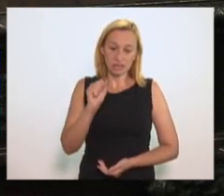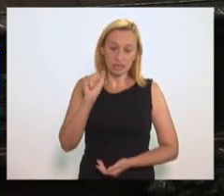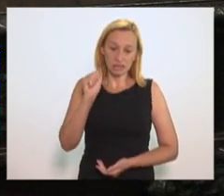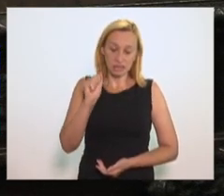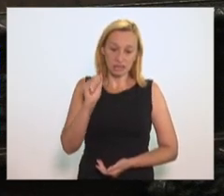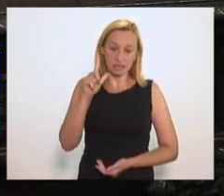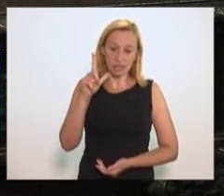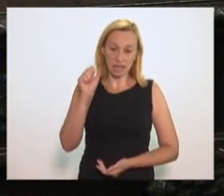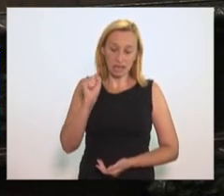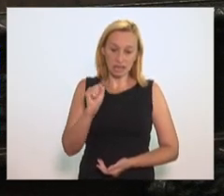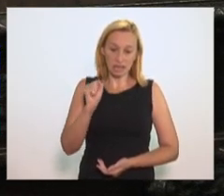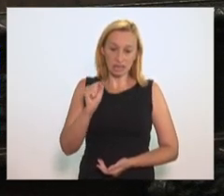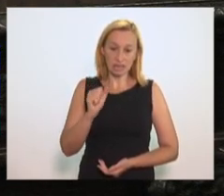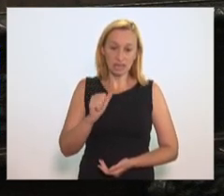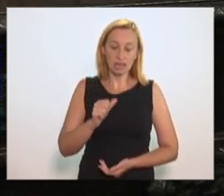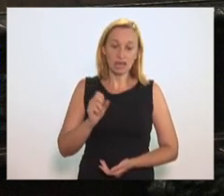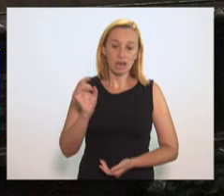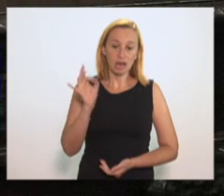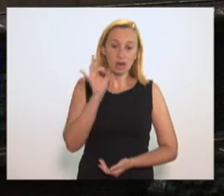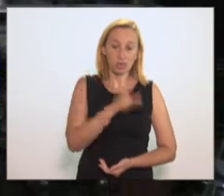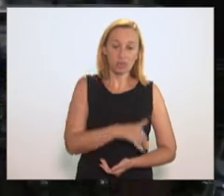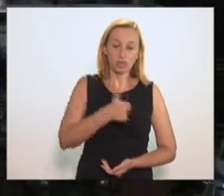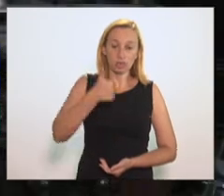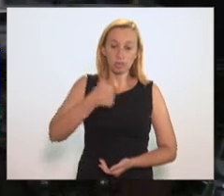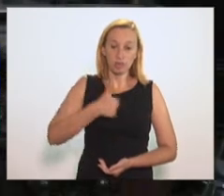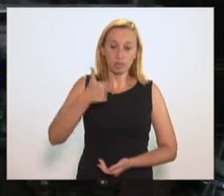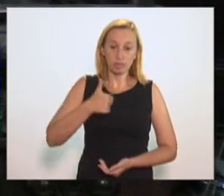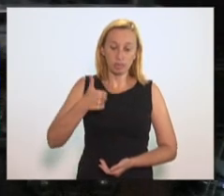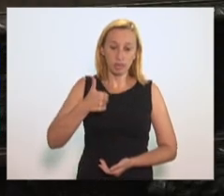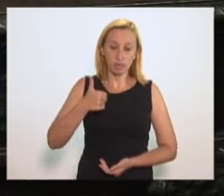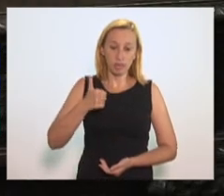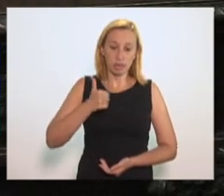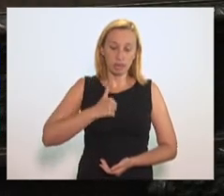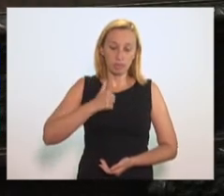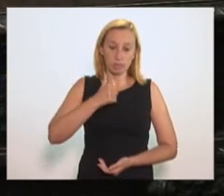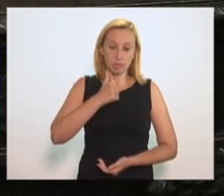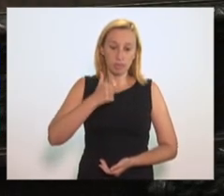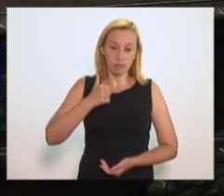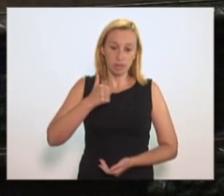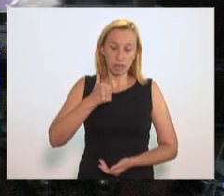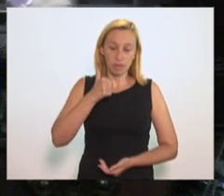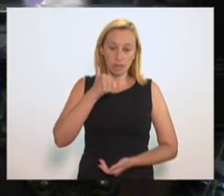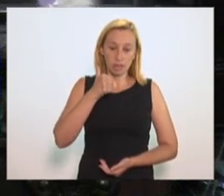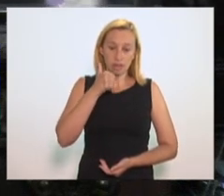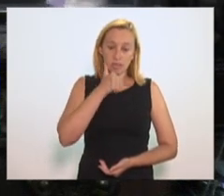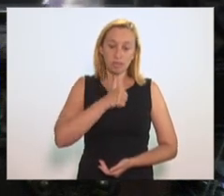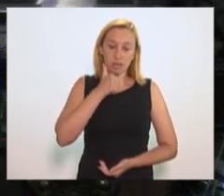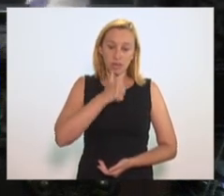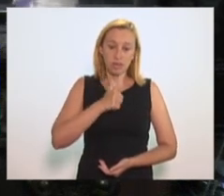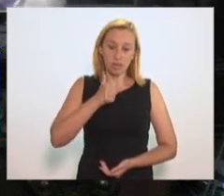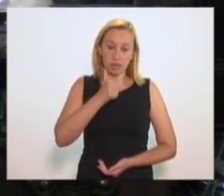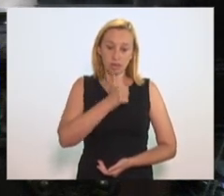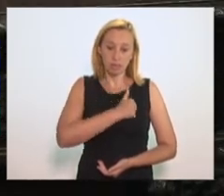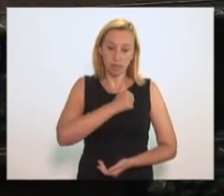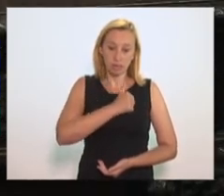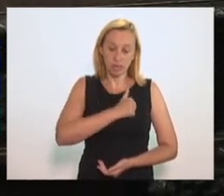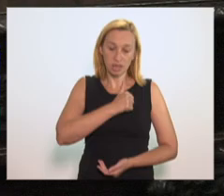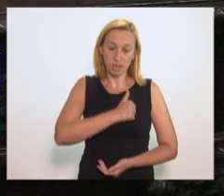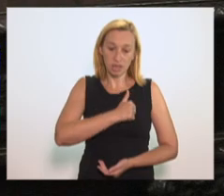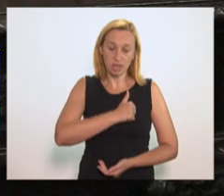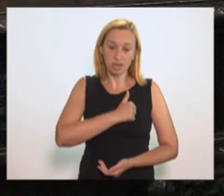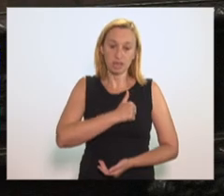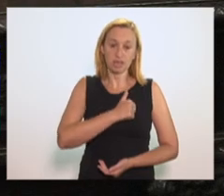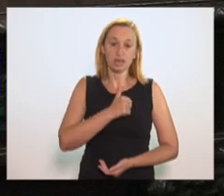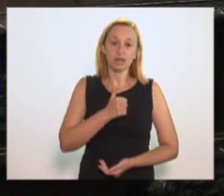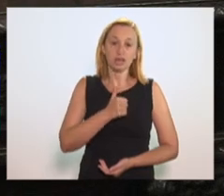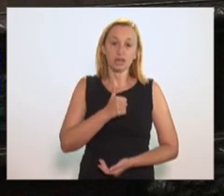a última primeira dama do estado da Guanabara do antigo estado do Rio do antigo estado do Rio Rio perdão Guanabara capital viúva